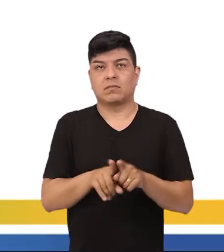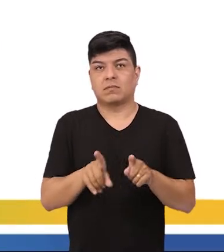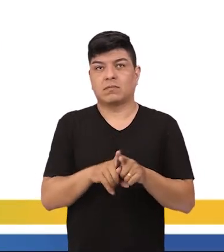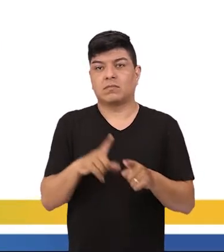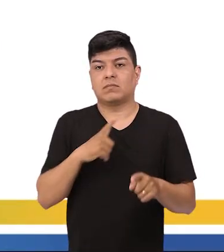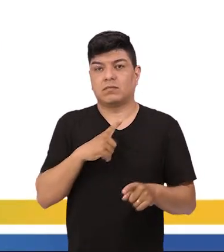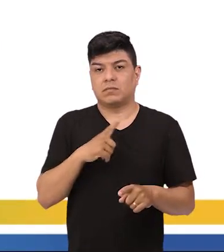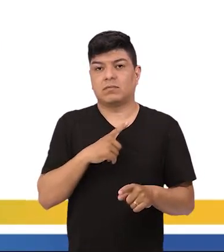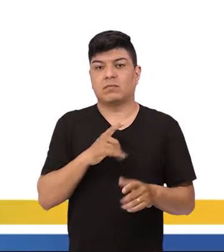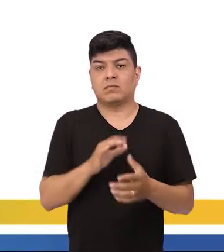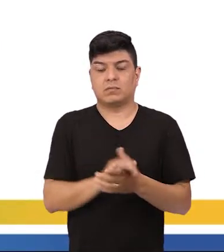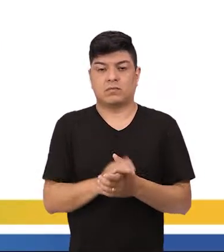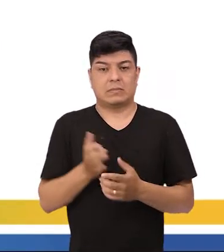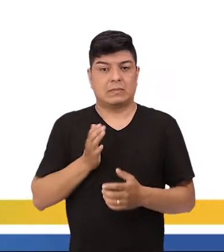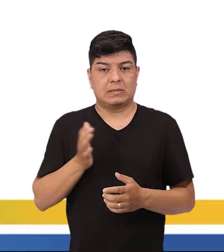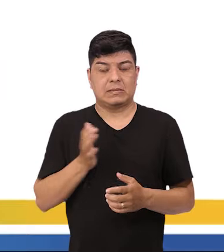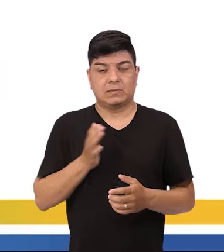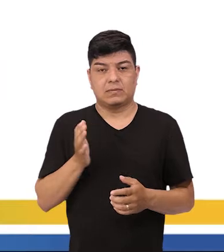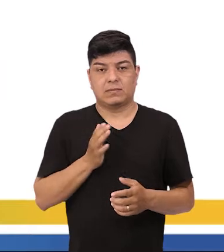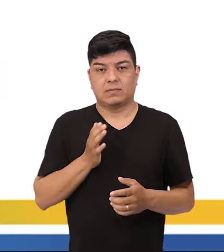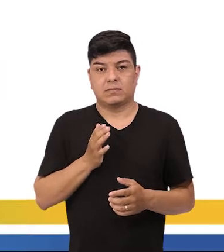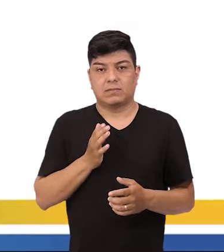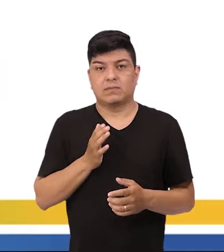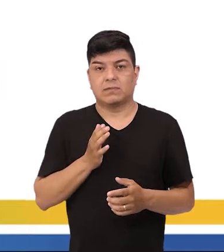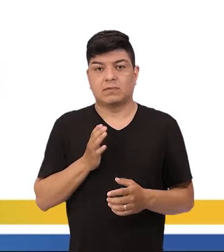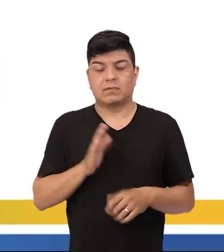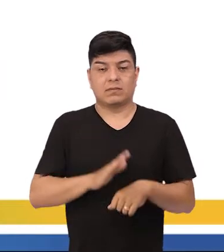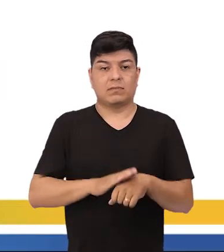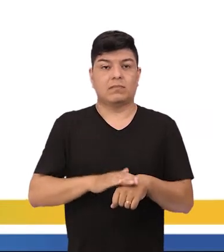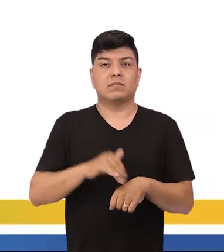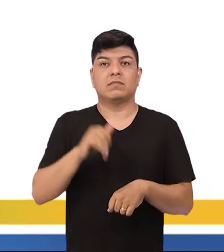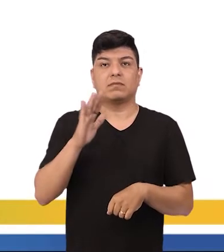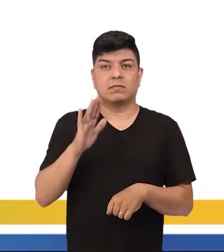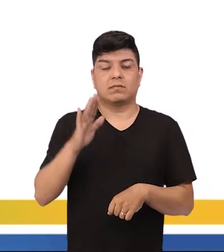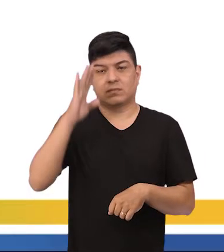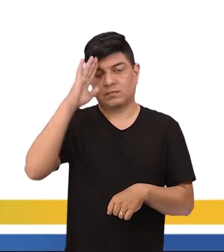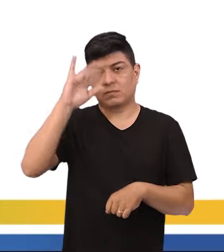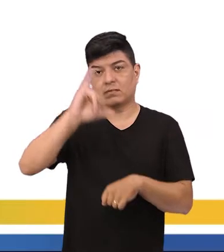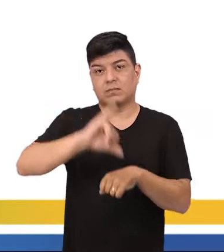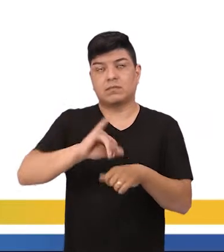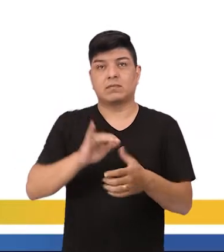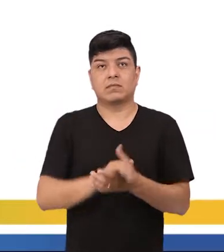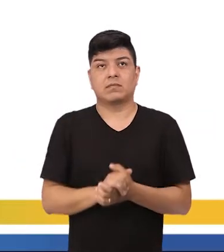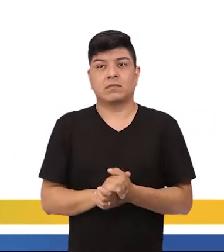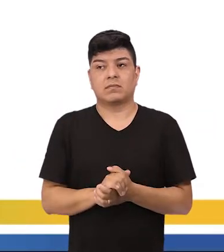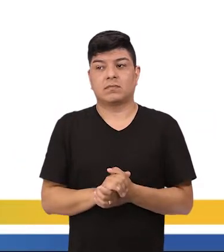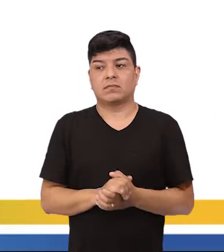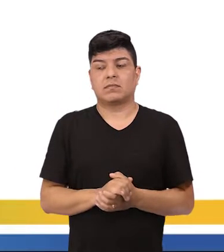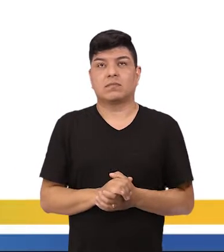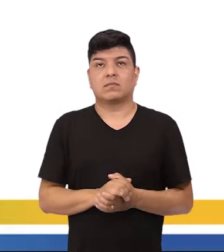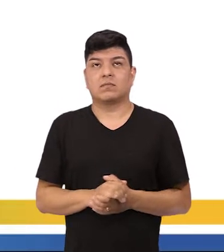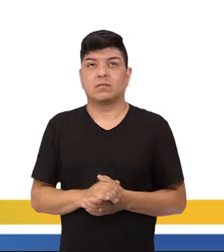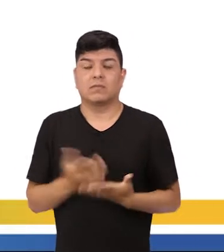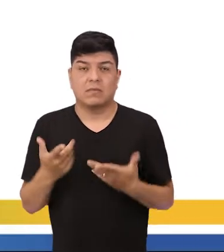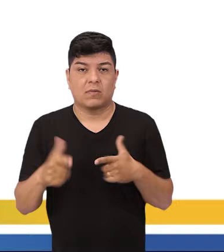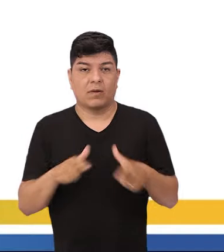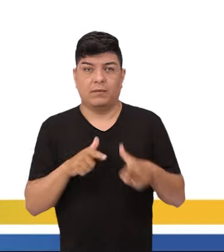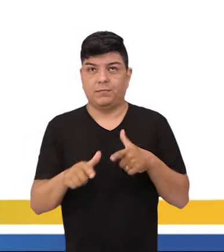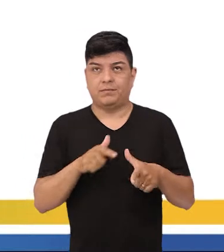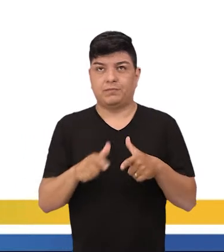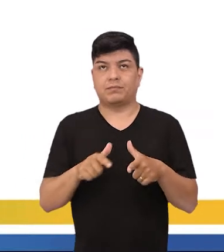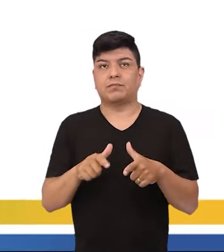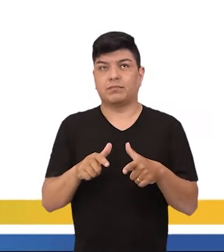tinha essa função de enriquecer cada vez mais a metrópole. Pessoal, e o sentido, né? A atividade